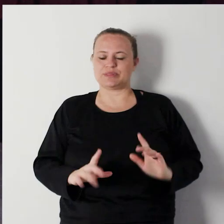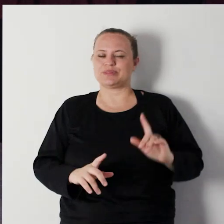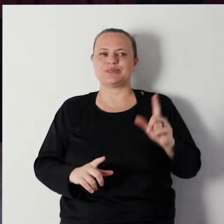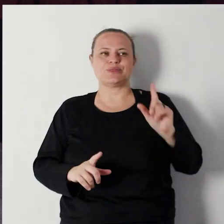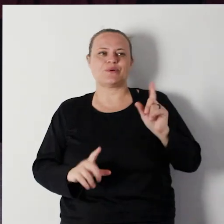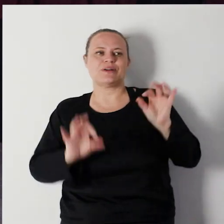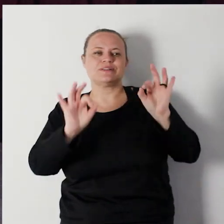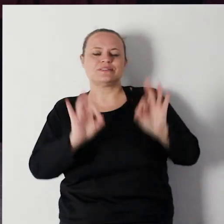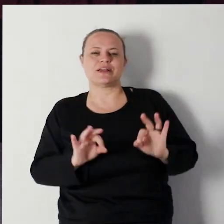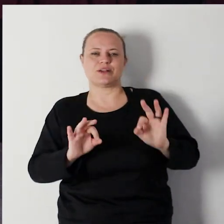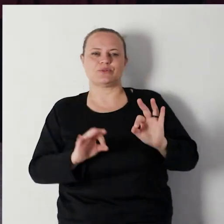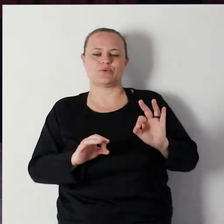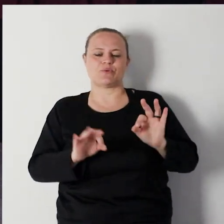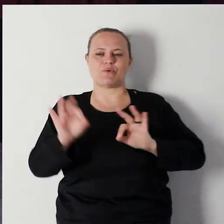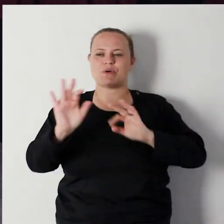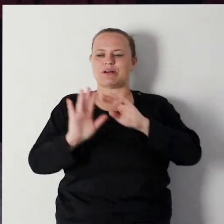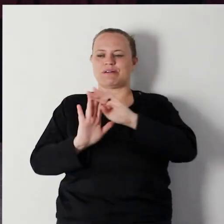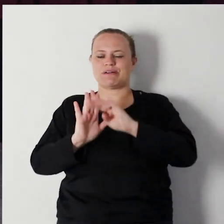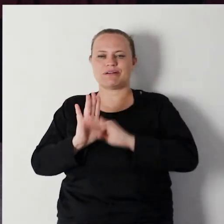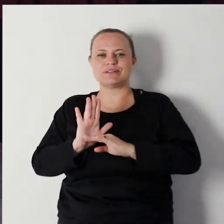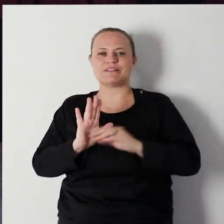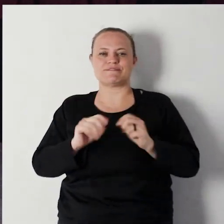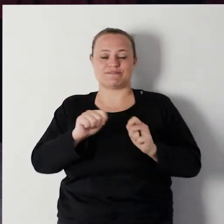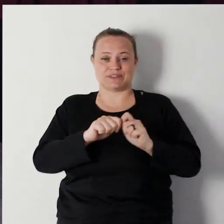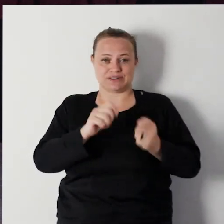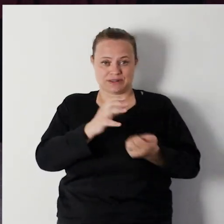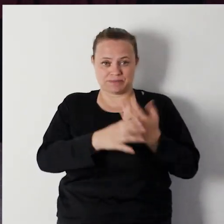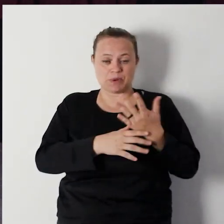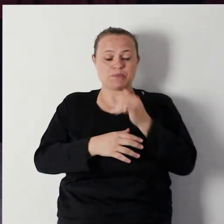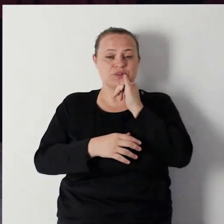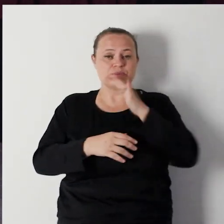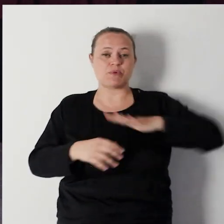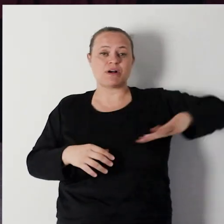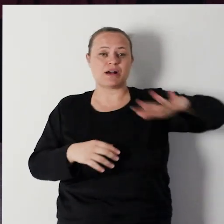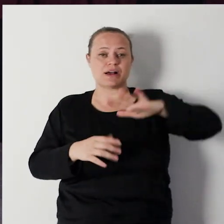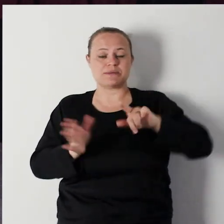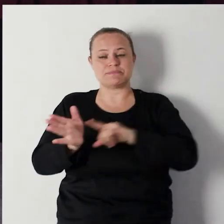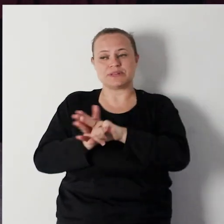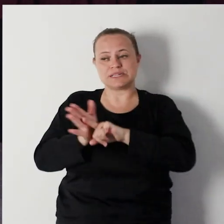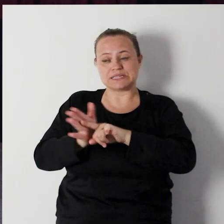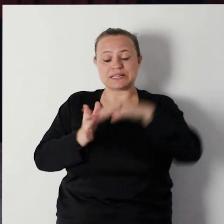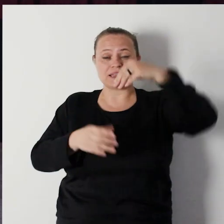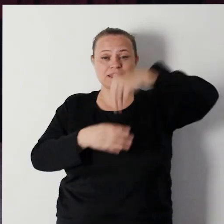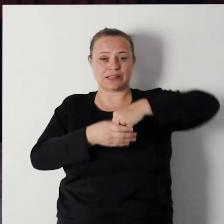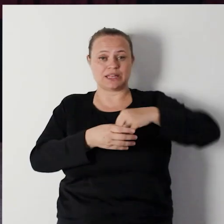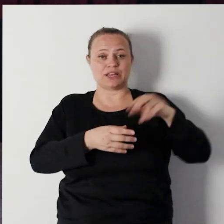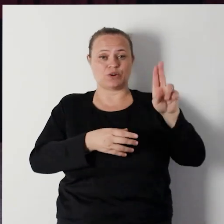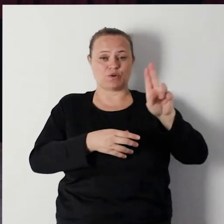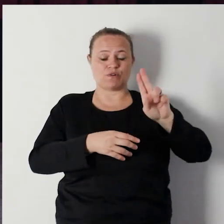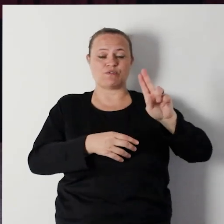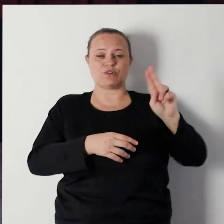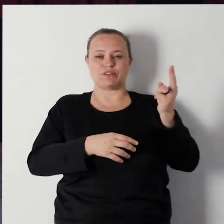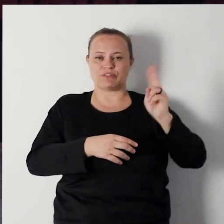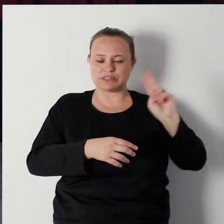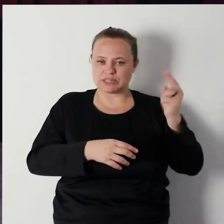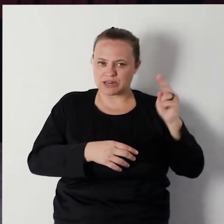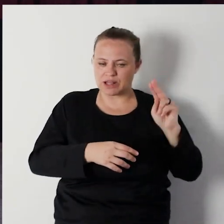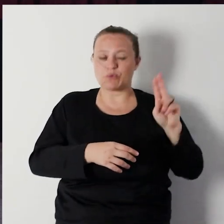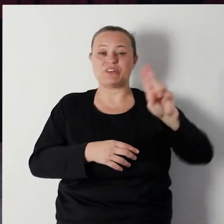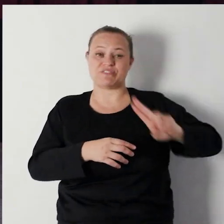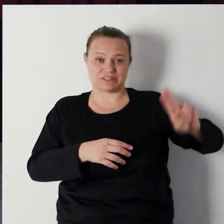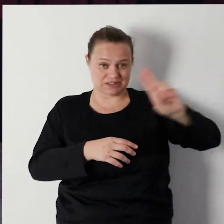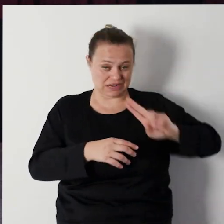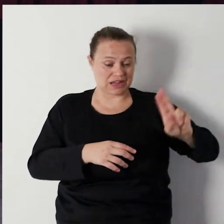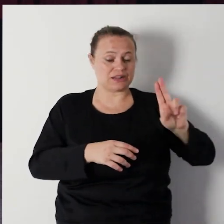de contas, que não faz sentido essas organizações criarem, né? É o que a gente, por exemplo, na área de pesquisa na universidade,